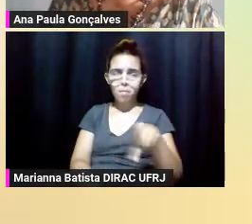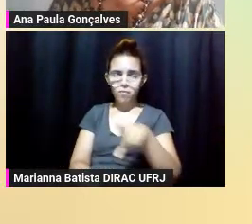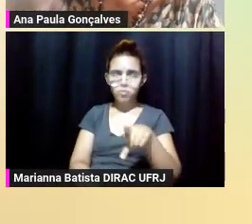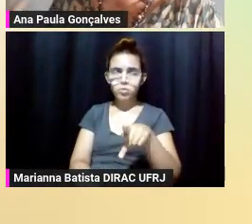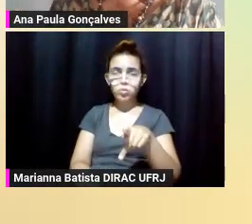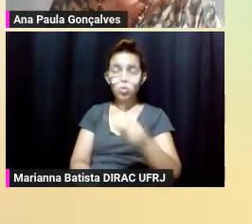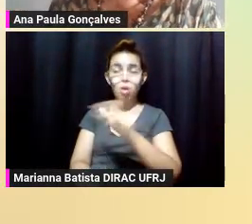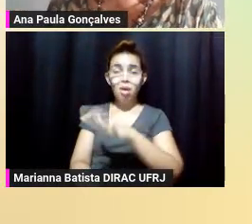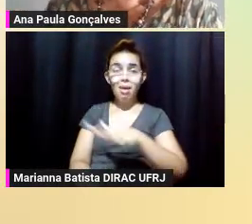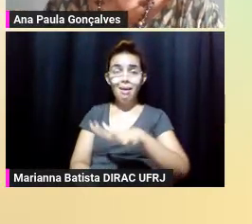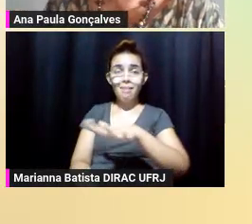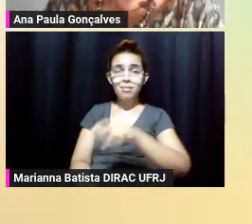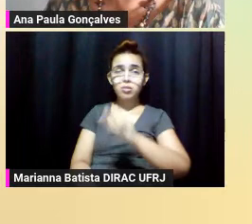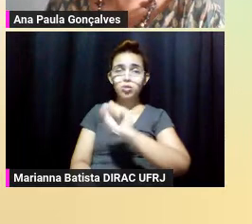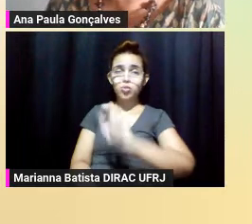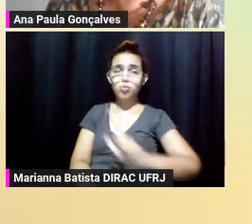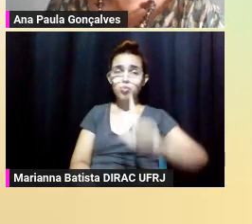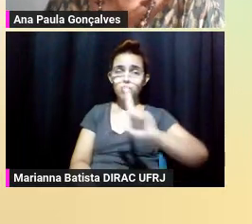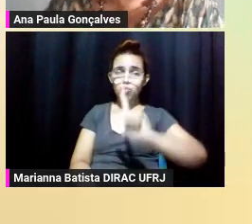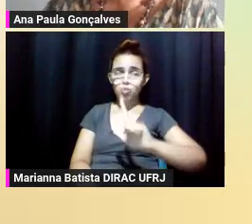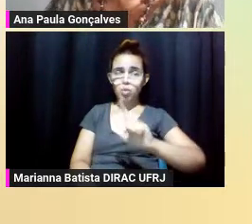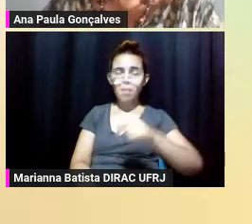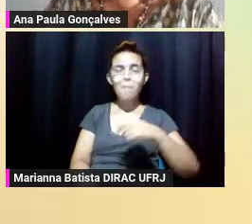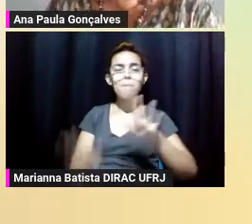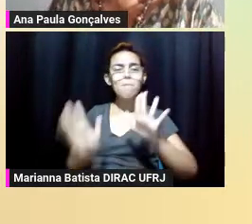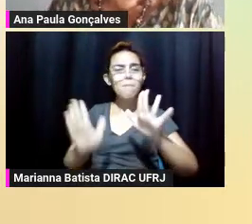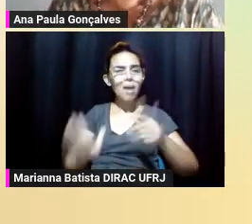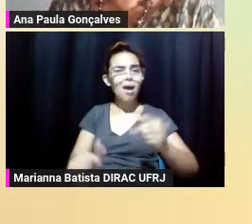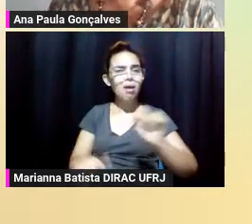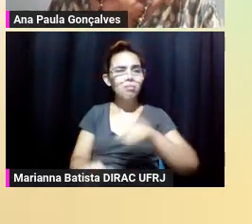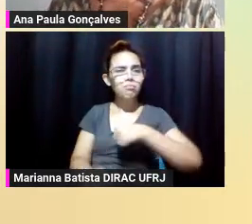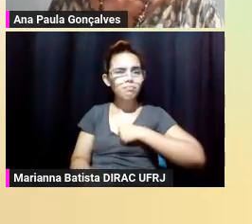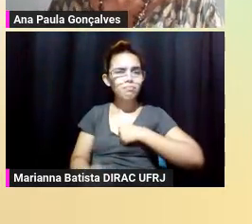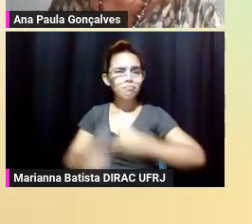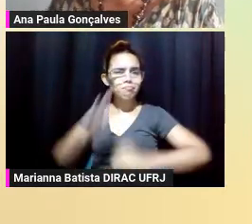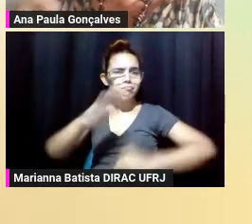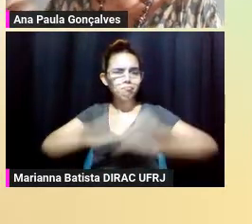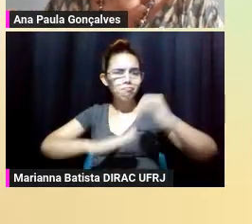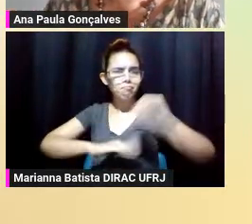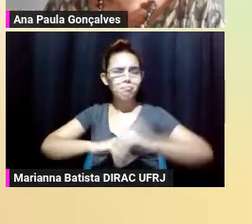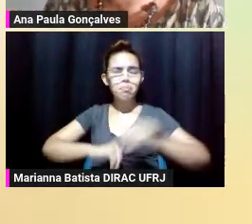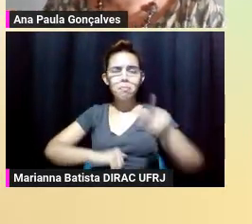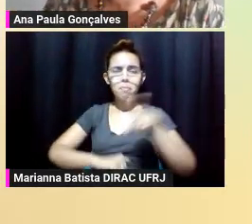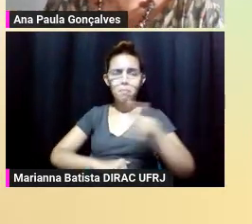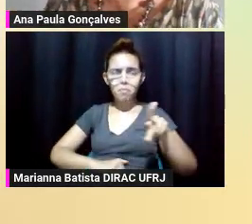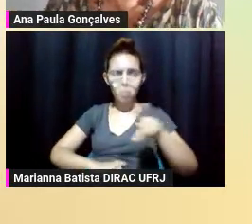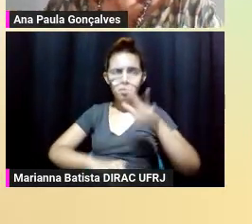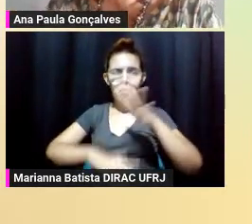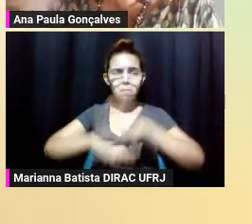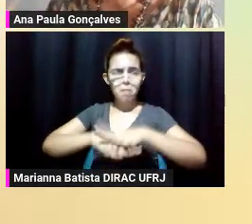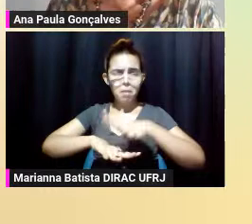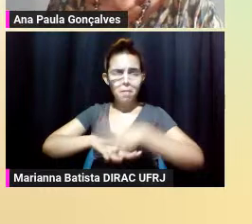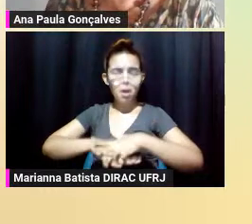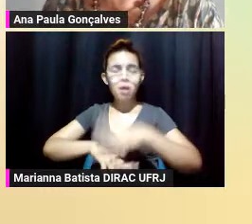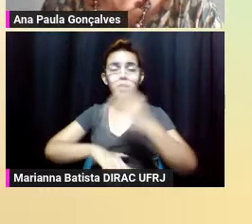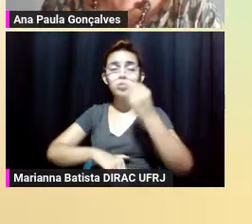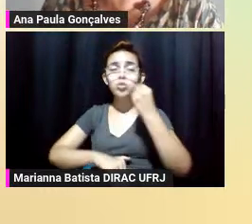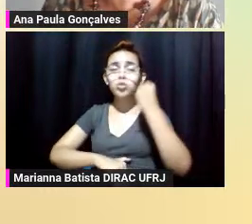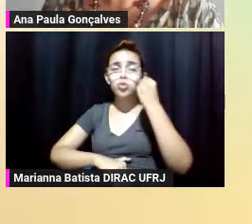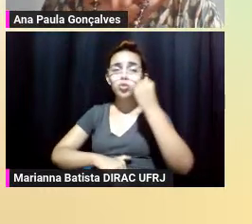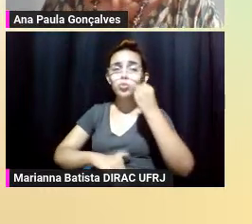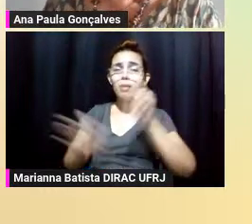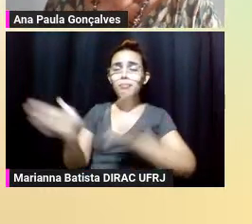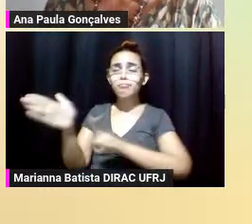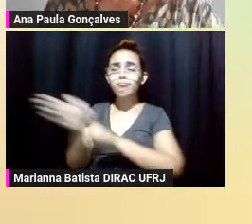o que me tornou uma professora do chão da terra mesmo, da sala de aula, foi a experiência com o laboratório, foi a experiência com a